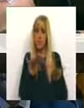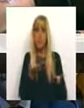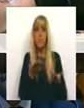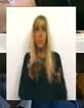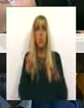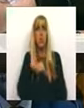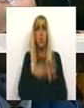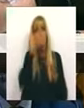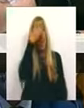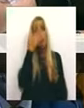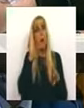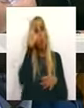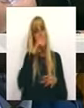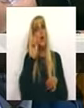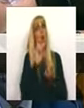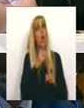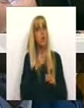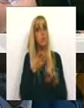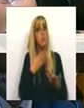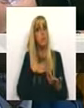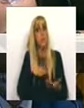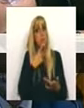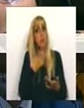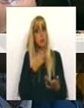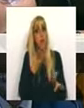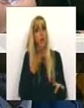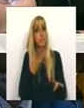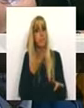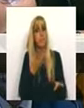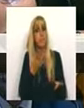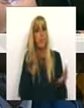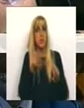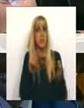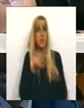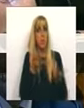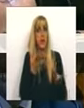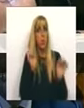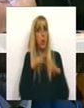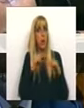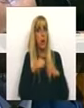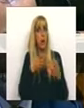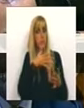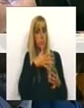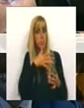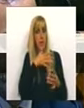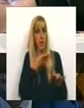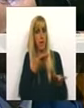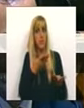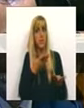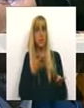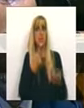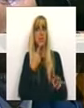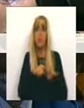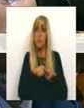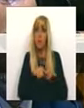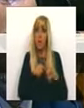é a posição do Governo. Queria lhe perguntar se se revê nas palavras da sua deputada Catarina Martins e apoiante do Governo, de